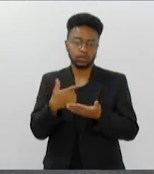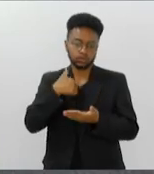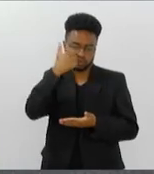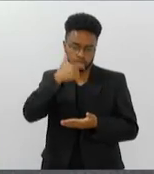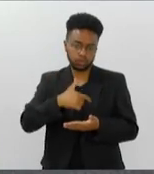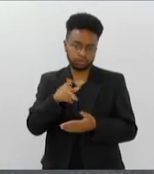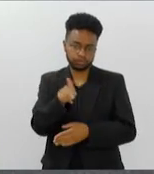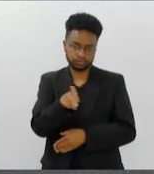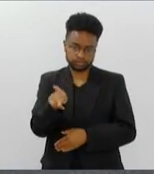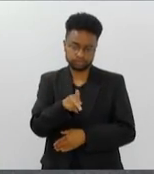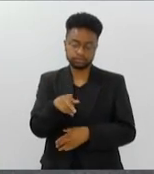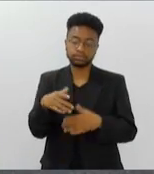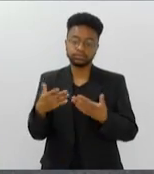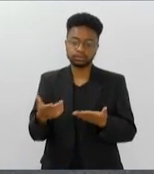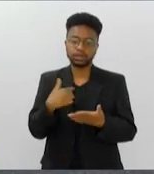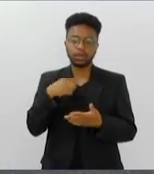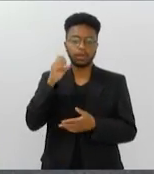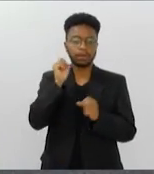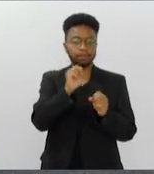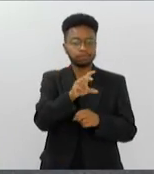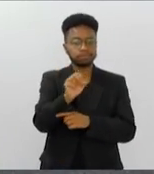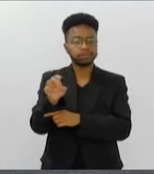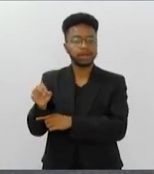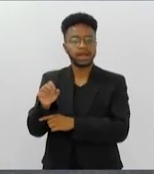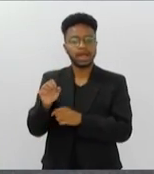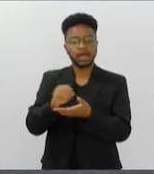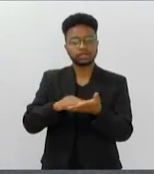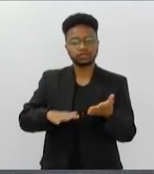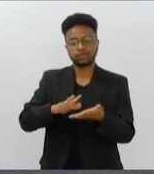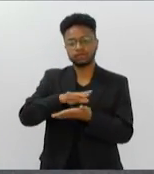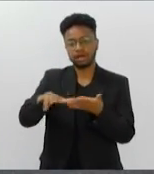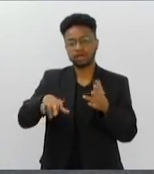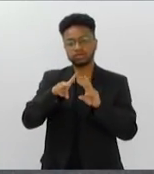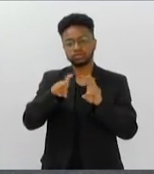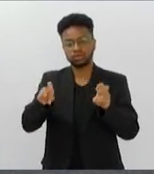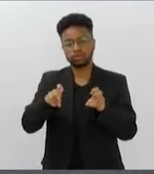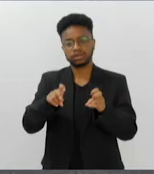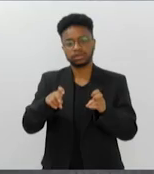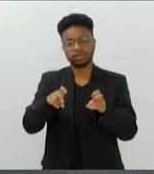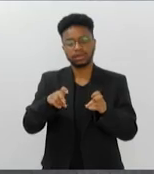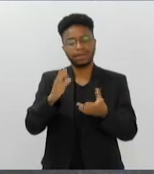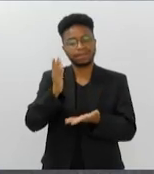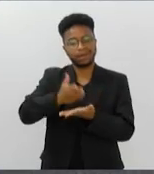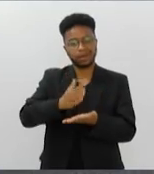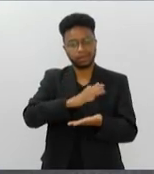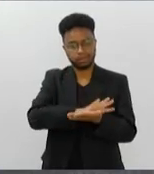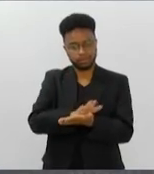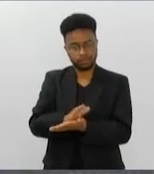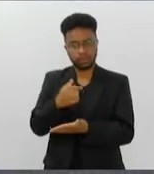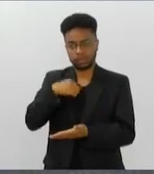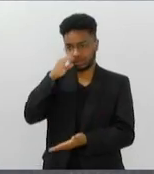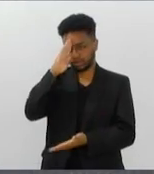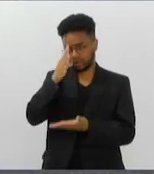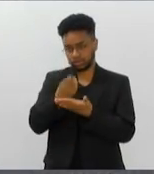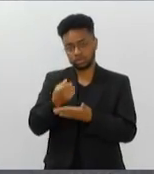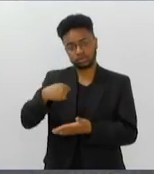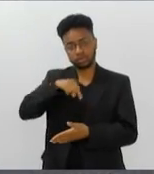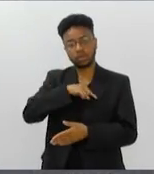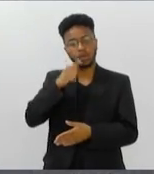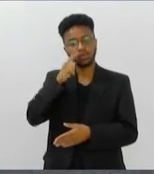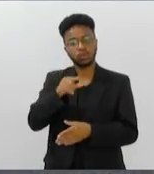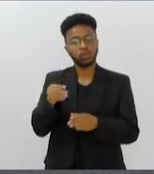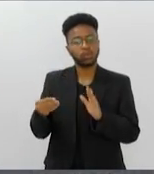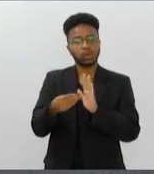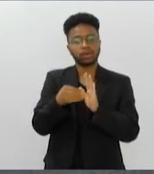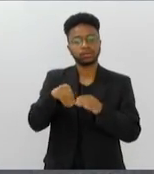professora, que eu vi tantas atividades já de socialização, de quebra de preconceito, eu acho que a gente pode trazer isso para as escolas de fato,